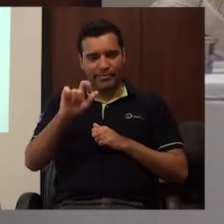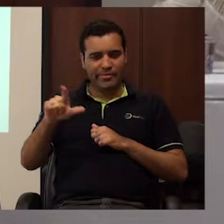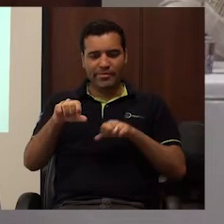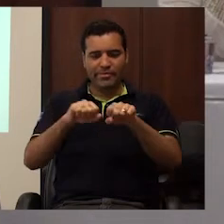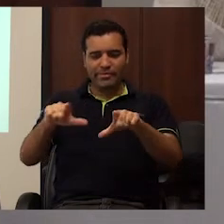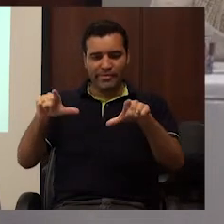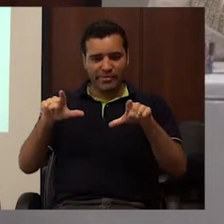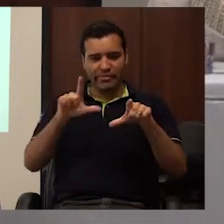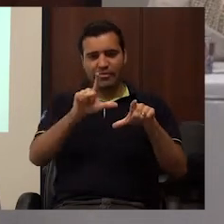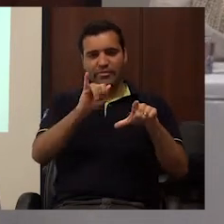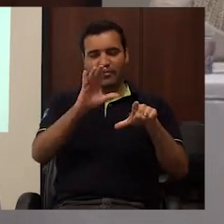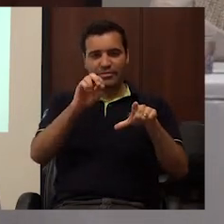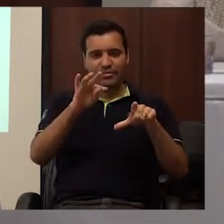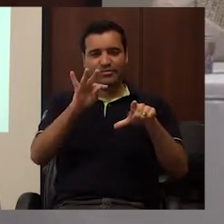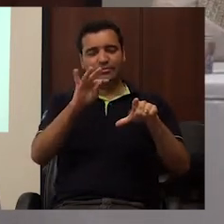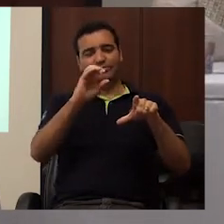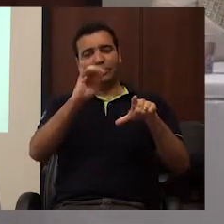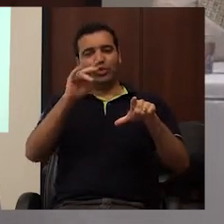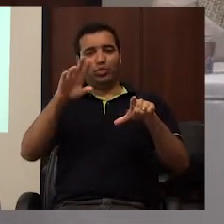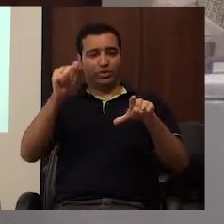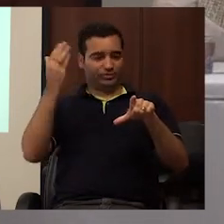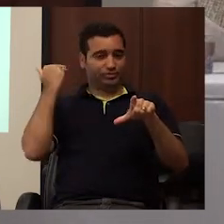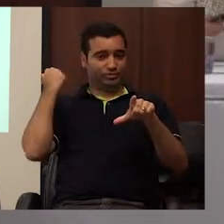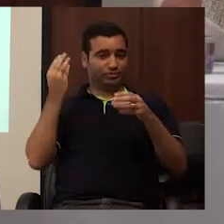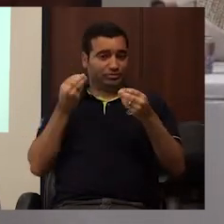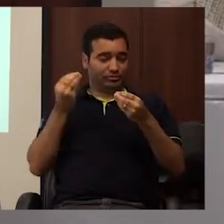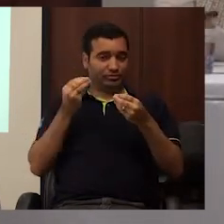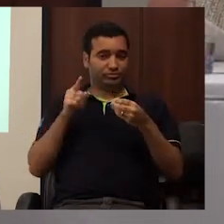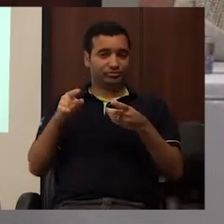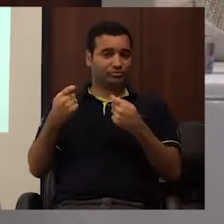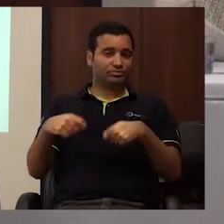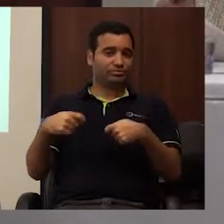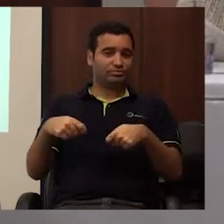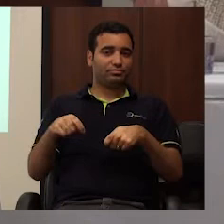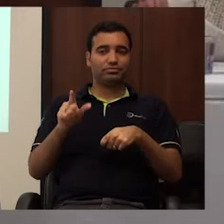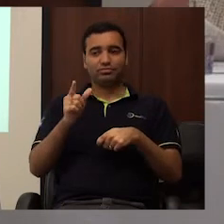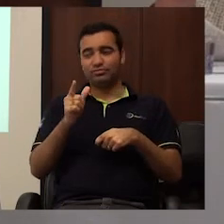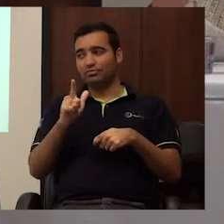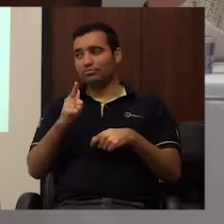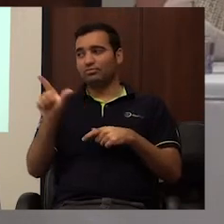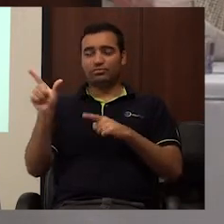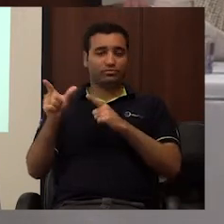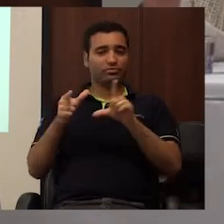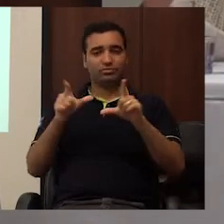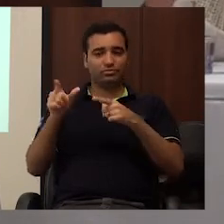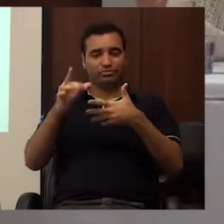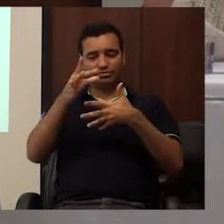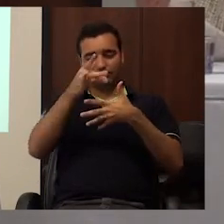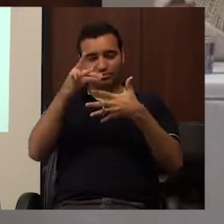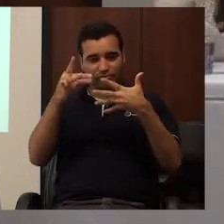de licenciatura na época demandava outras